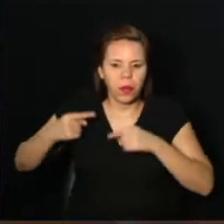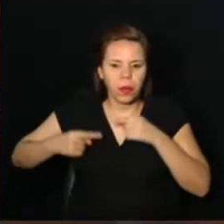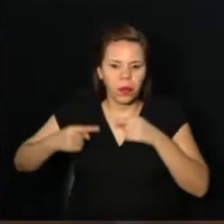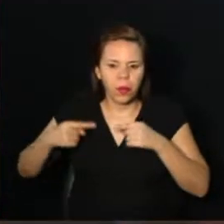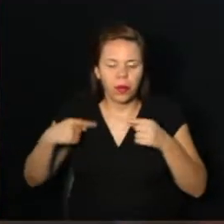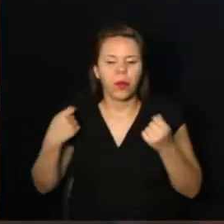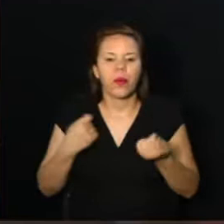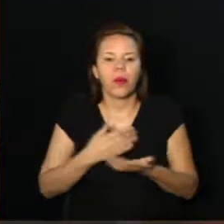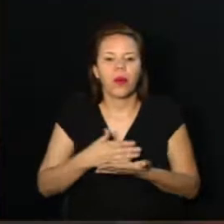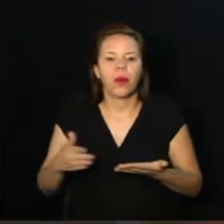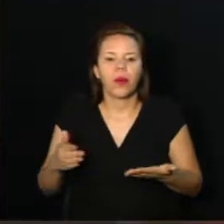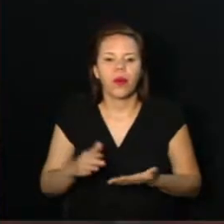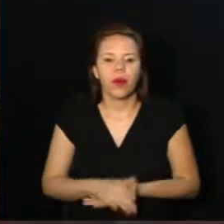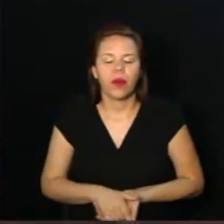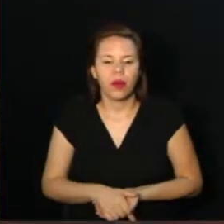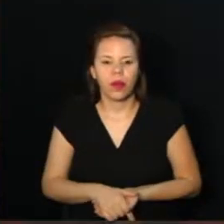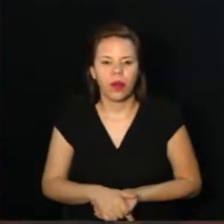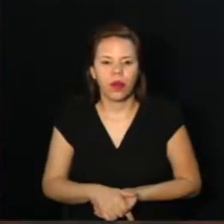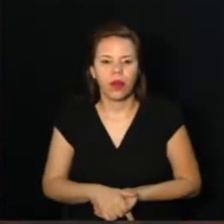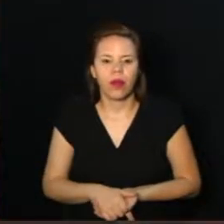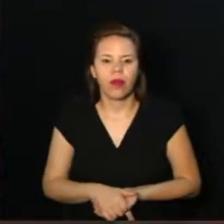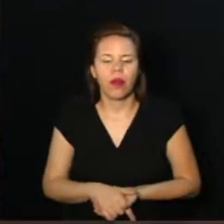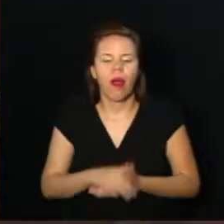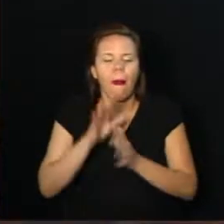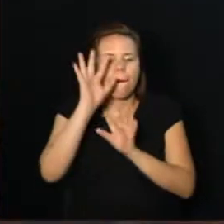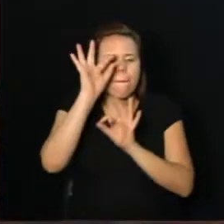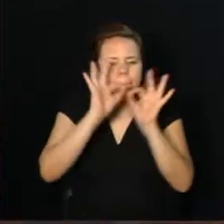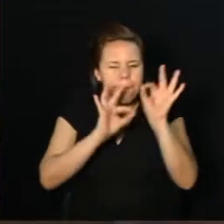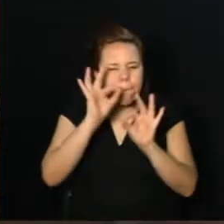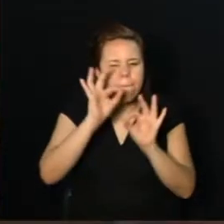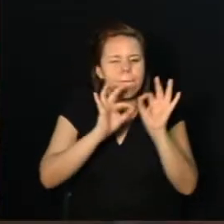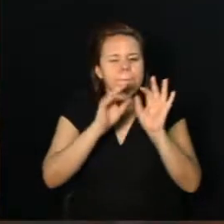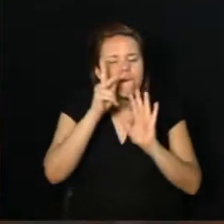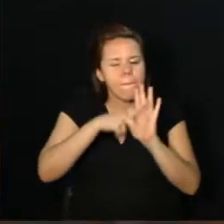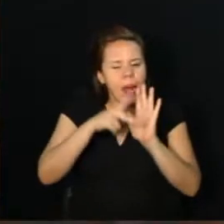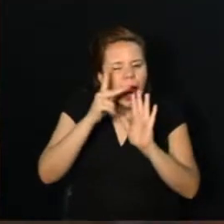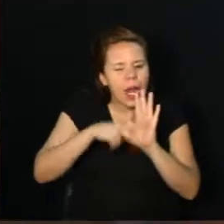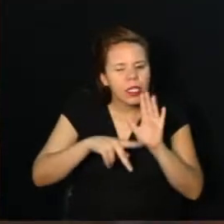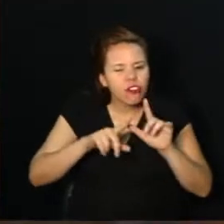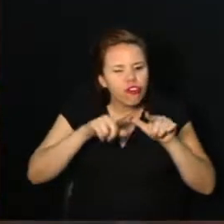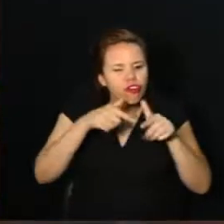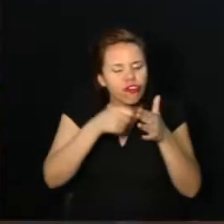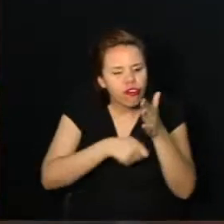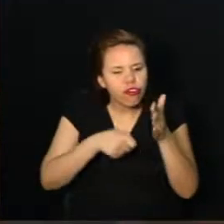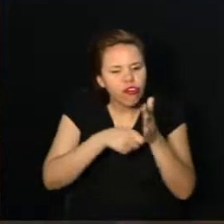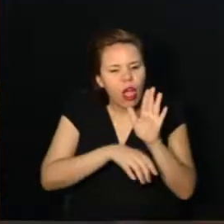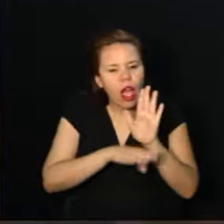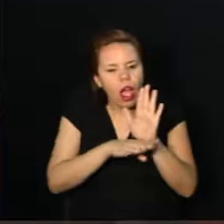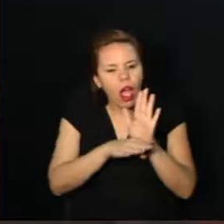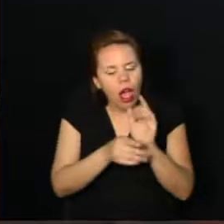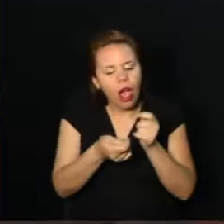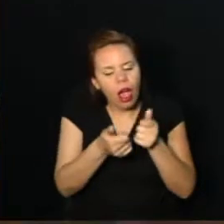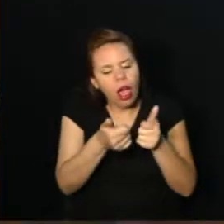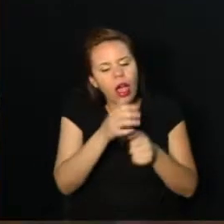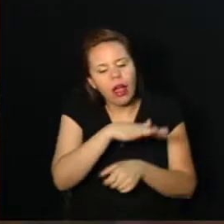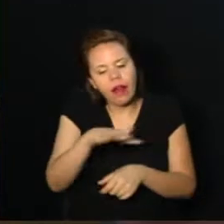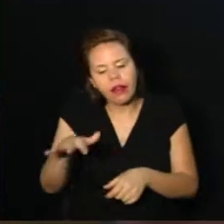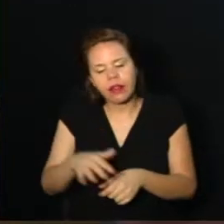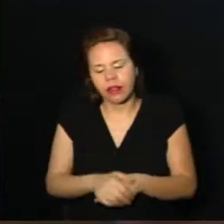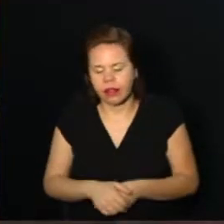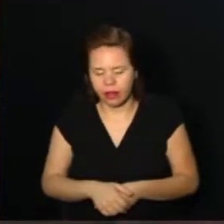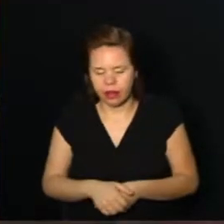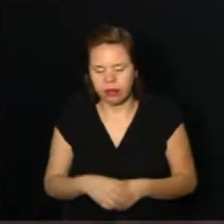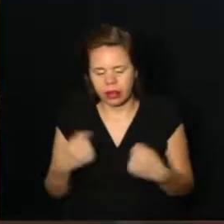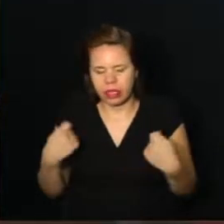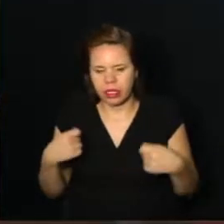gente começar a instituir, planejar iniciativas que possam favorecer as nossas crianças.